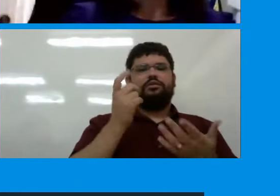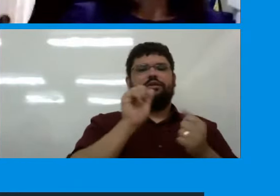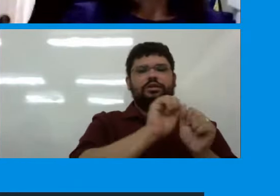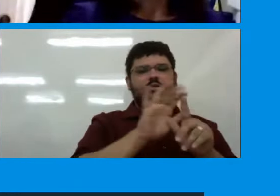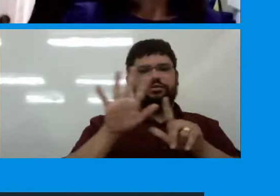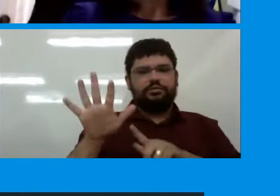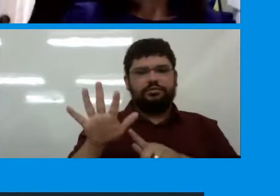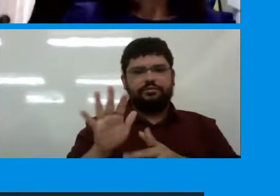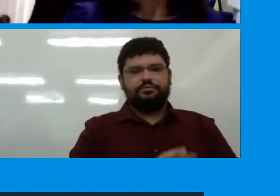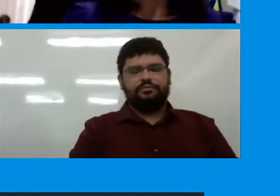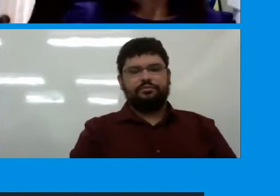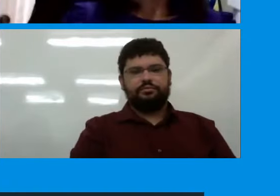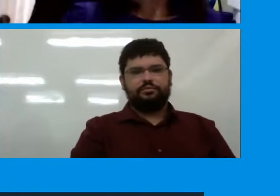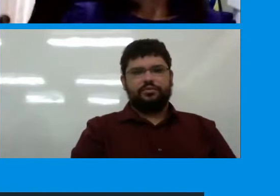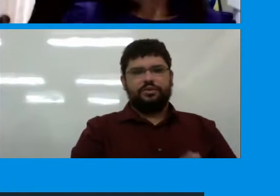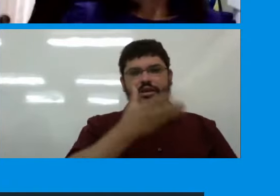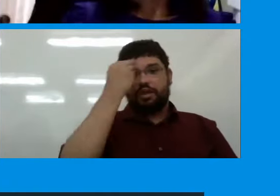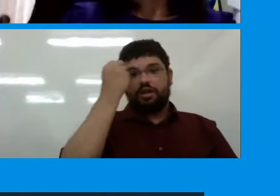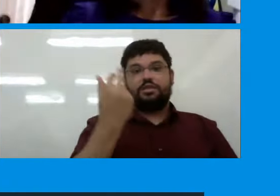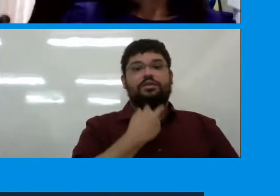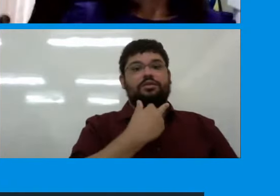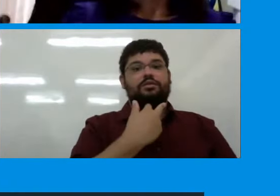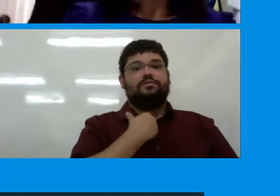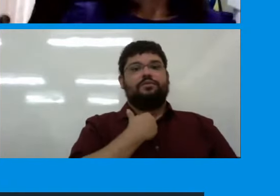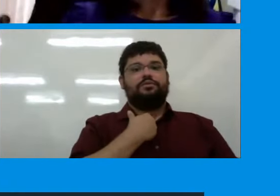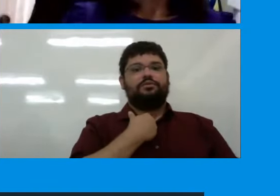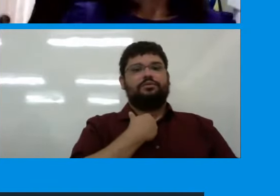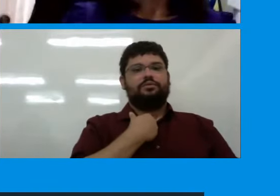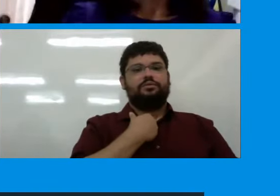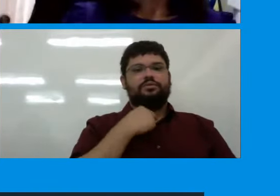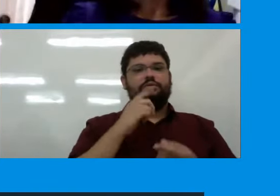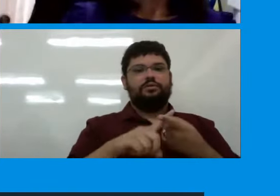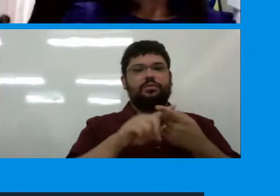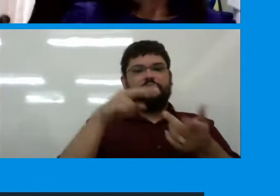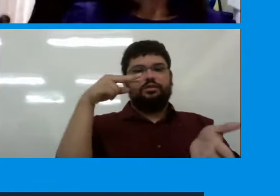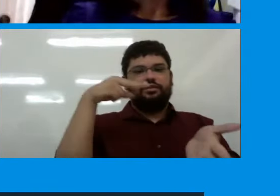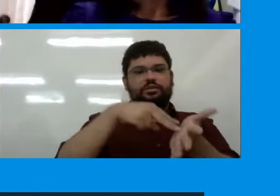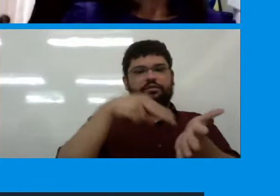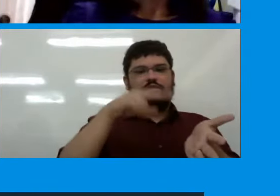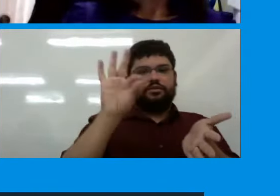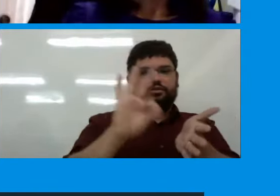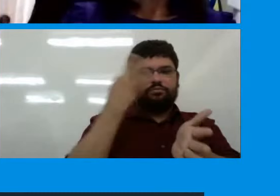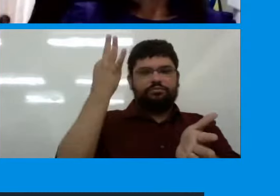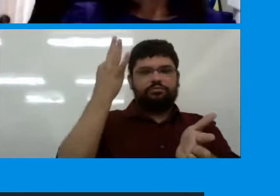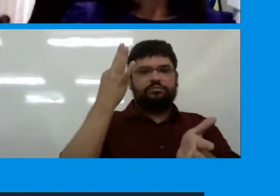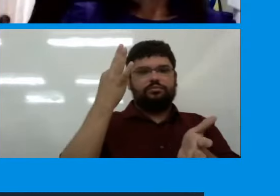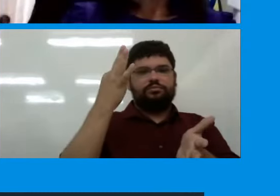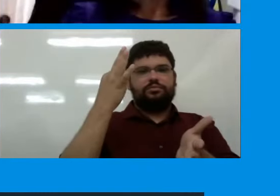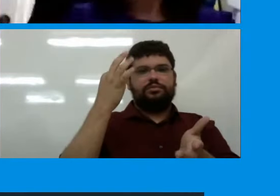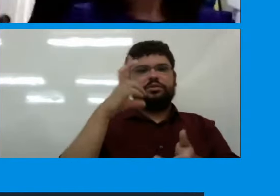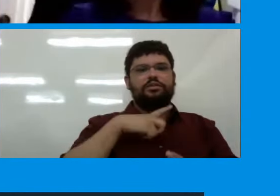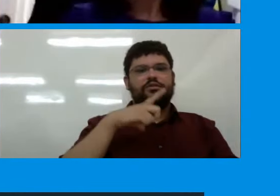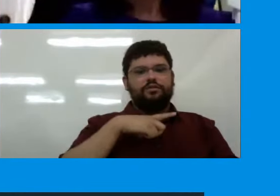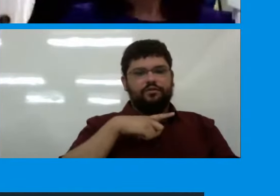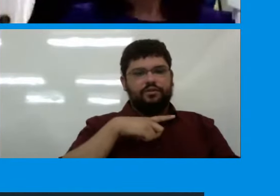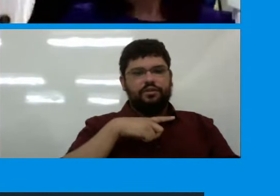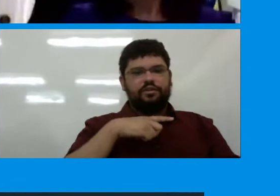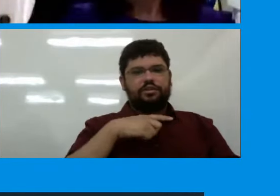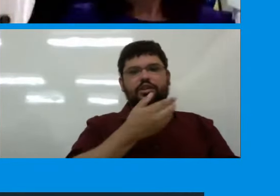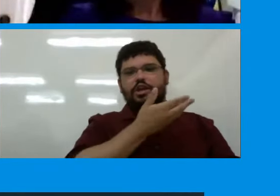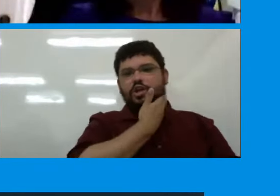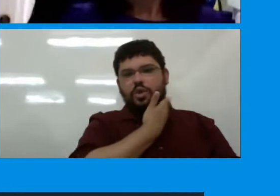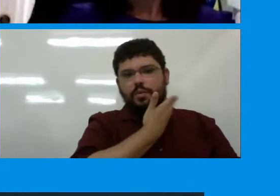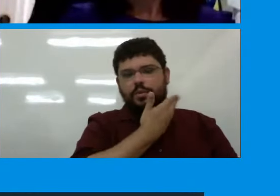2021. E não esqueçam também de assinar a lista de frequência que será disponibilizada no chat durante